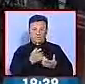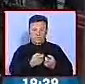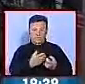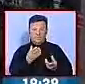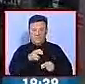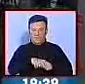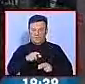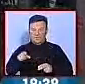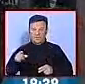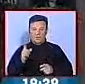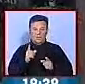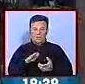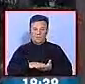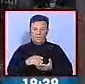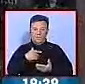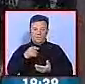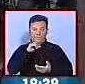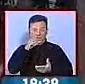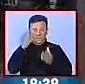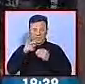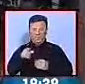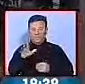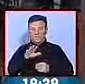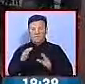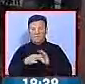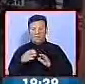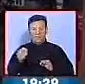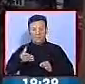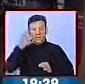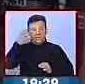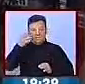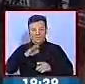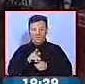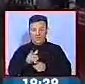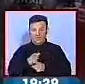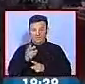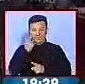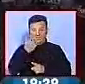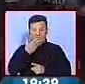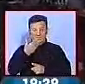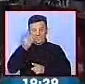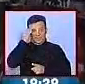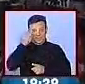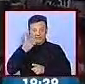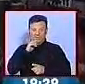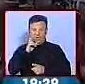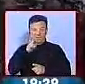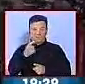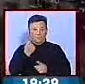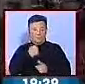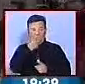disciplinas, que são basicamente aprendidos de uma forma divertida. Através destas experiências podem ver aqui, que é uma das minhas preferidas, por